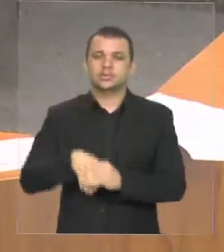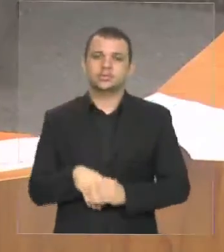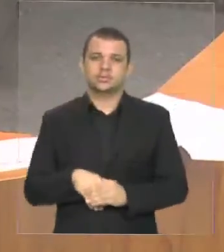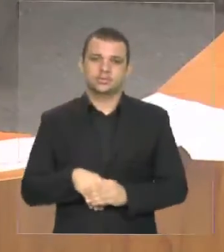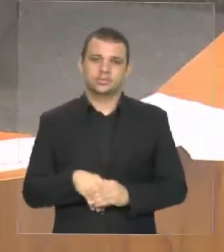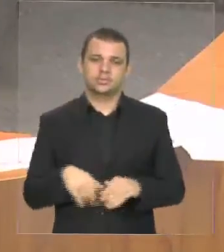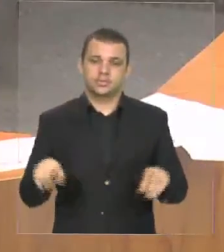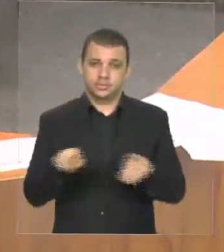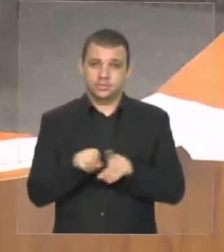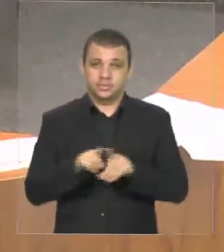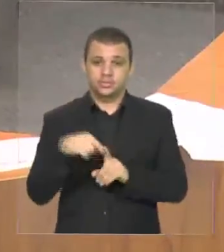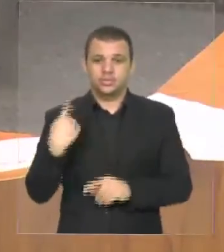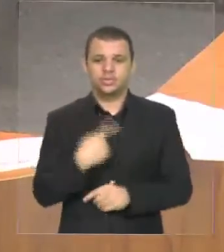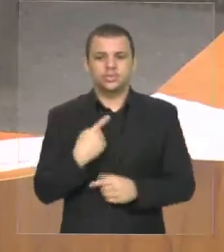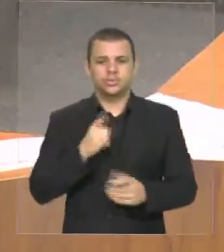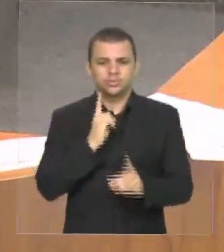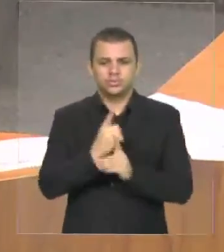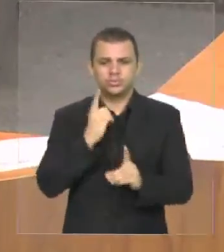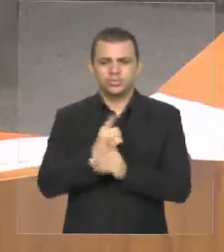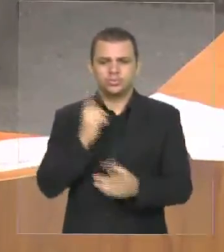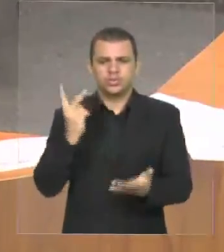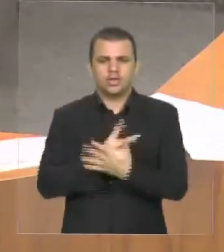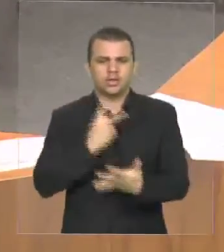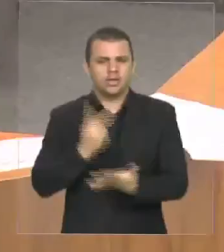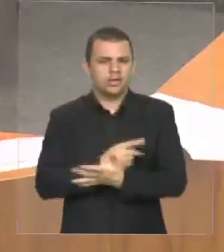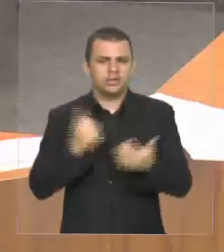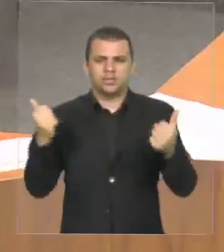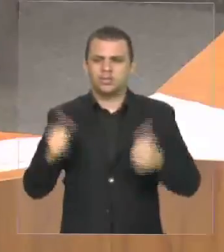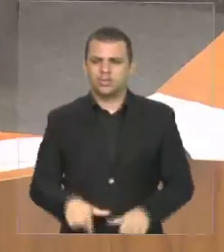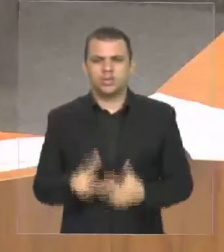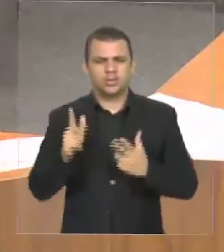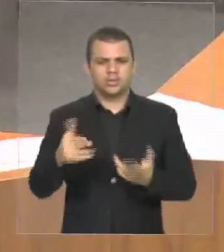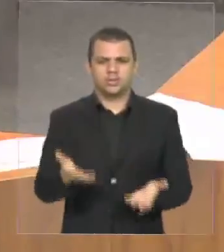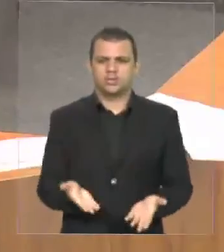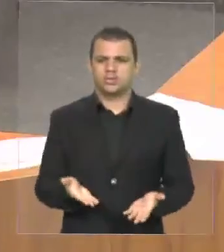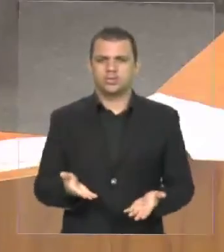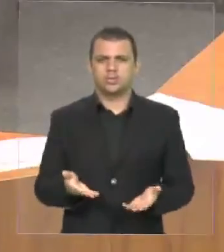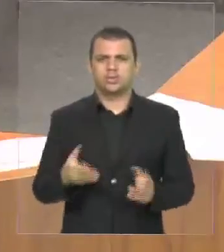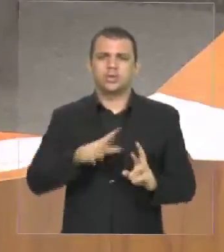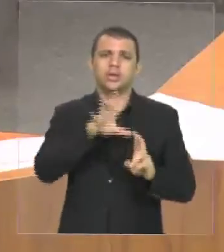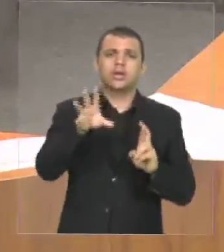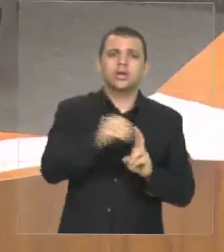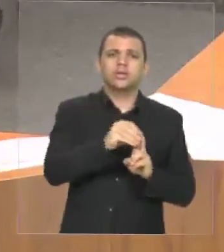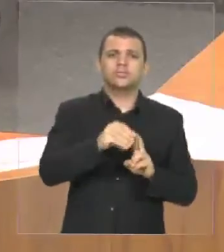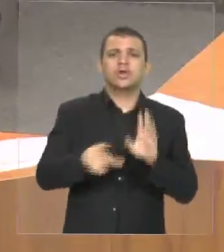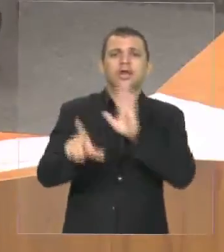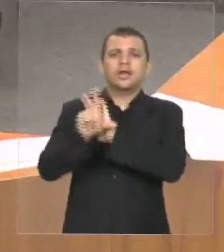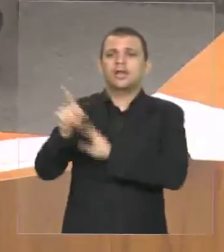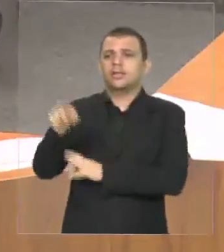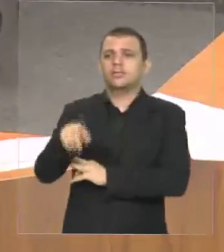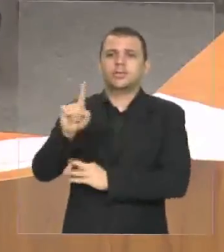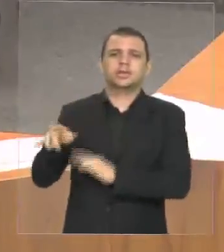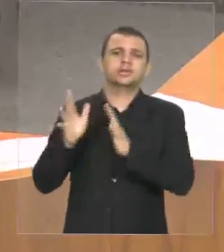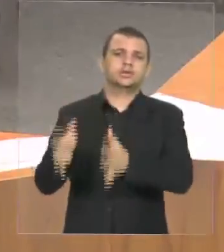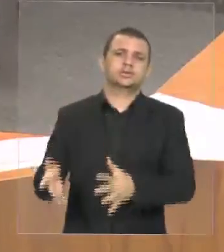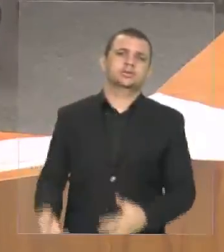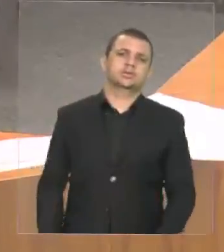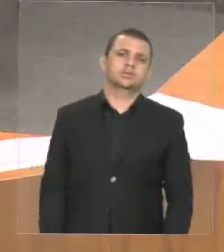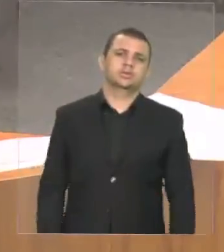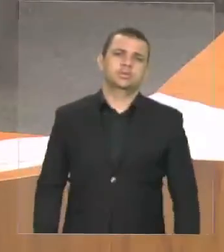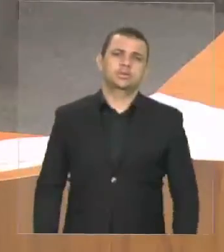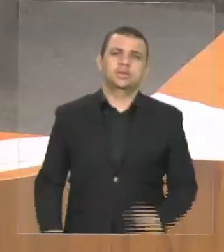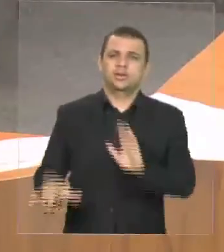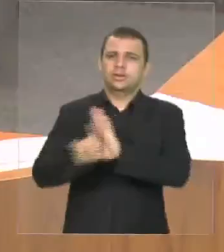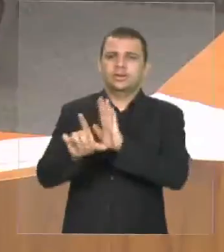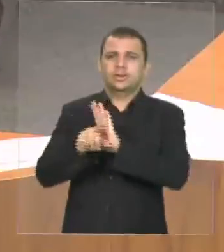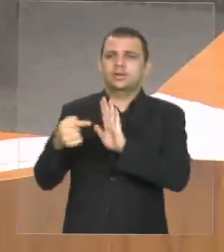Max Barros, com erros crassos como esses, referências a dispositivos que não existem mais, que não